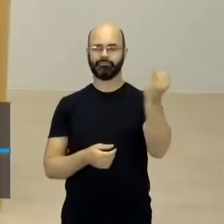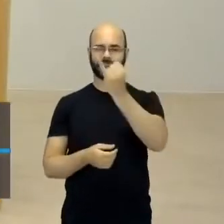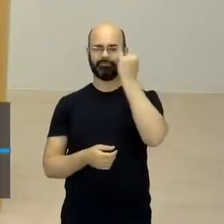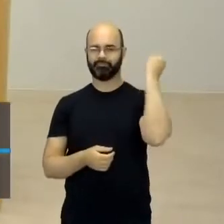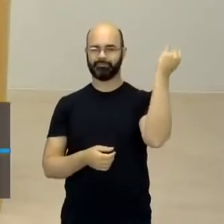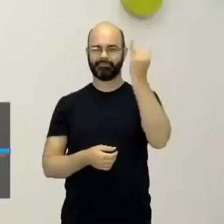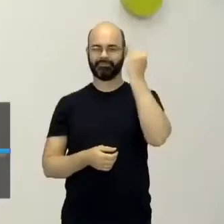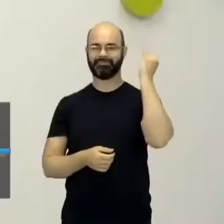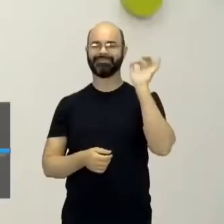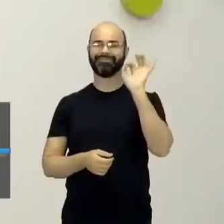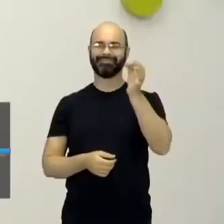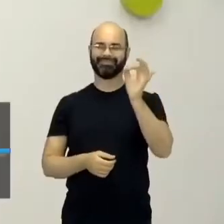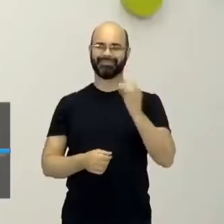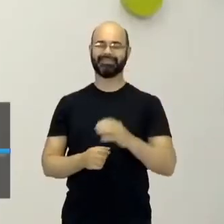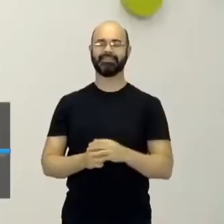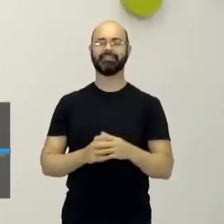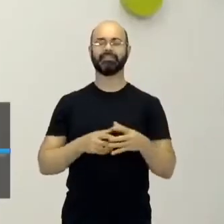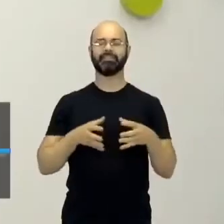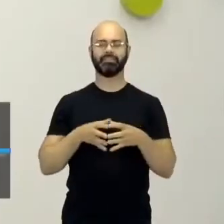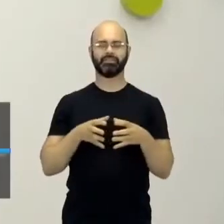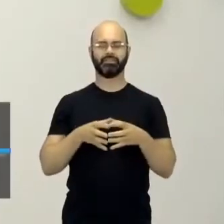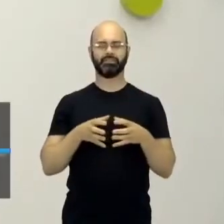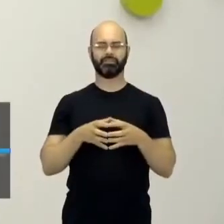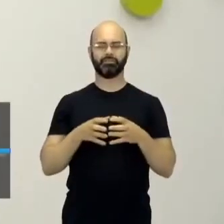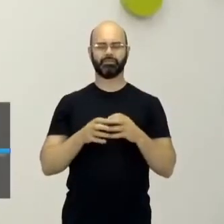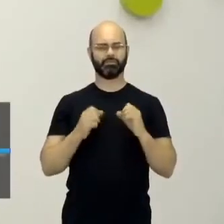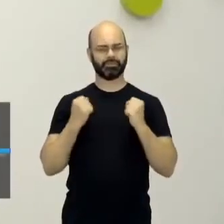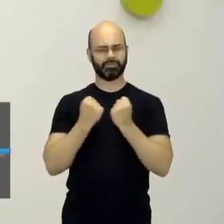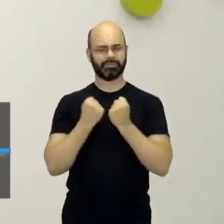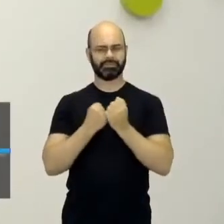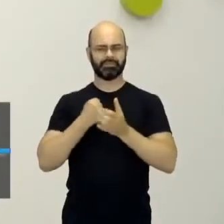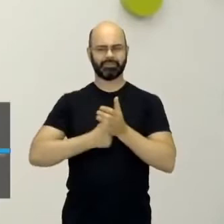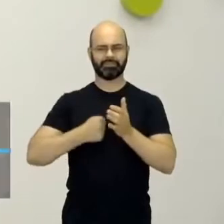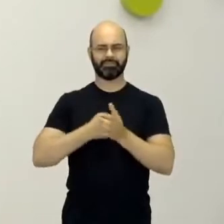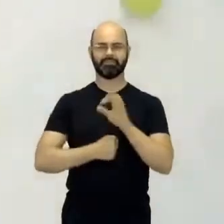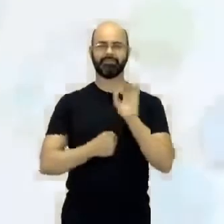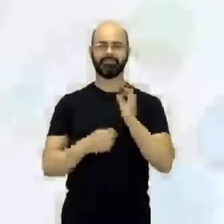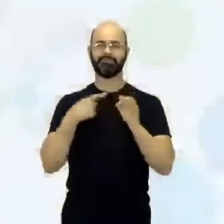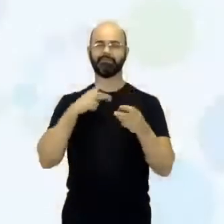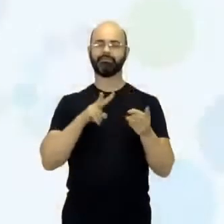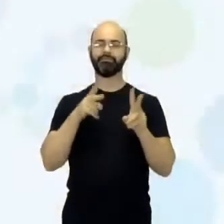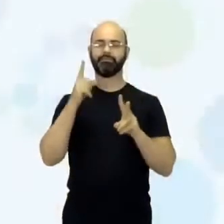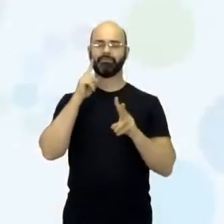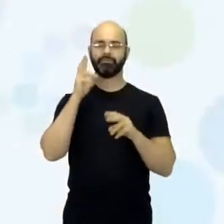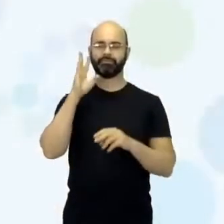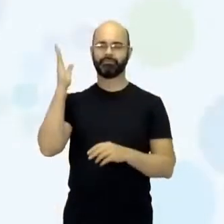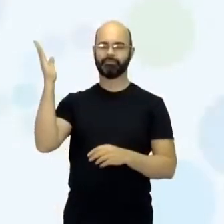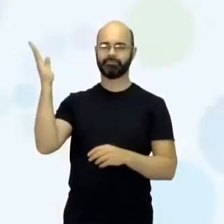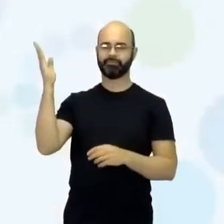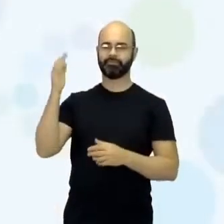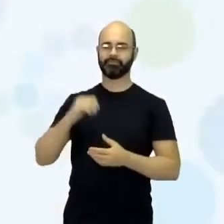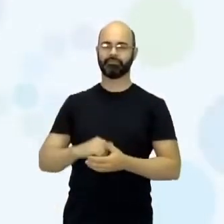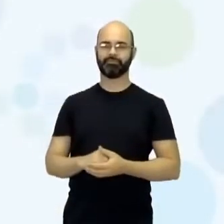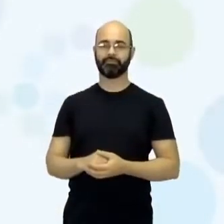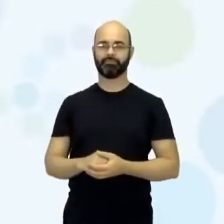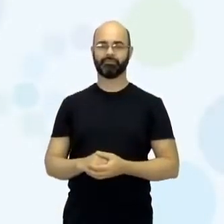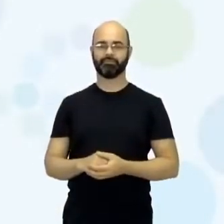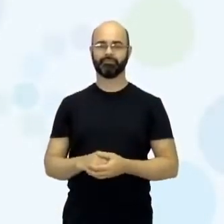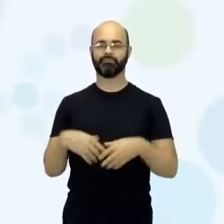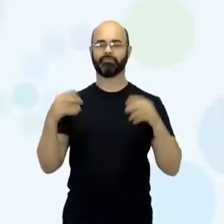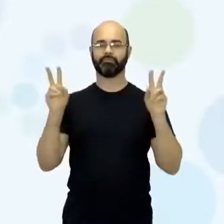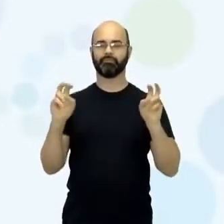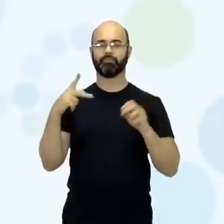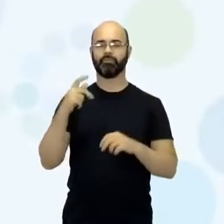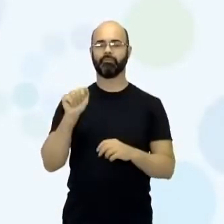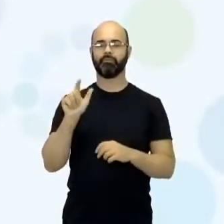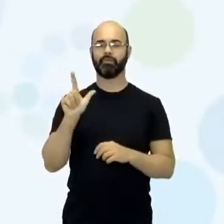importância. Vamos falar de resistência. E é uma habilidade de transição. Dá uma olhadinha aí na tela. Olha lá. Tema da aula,